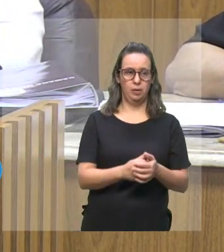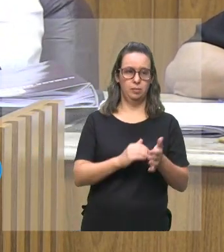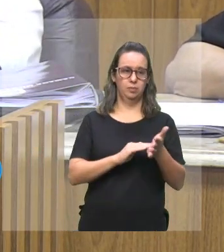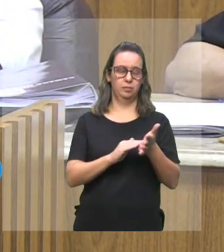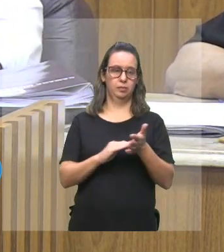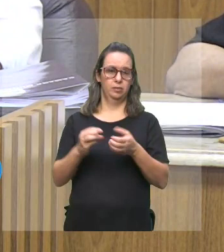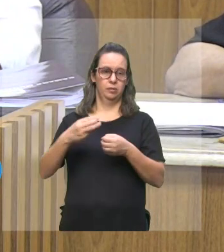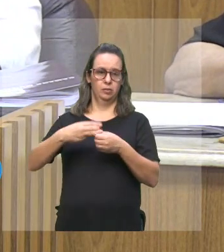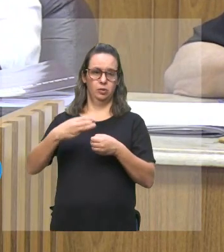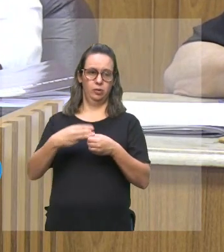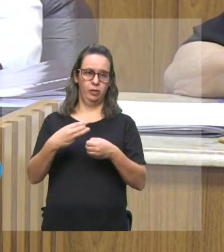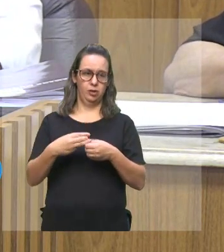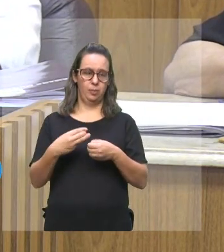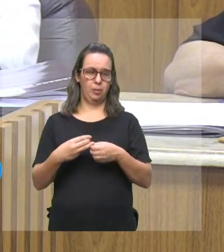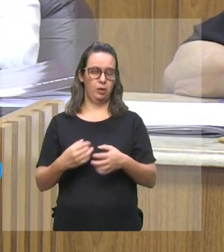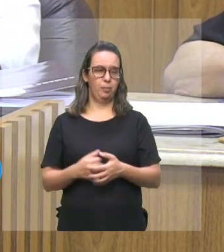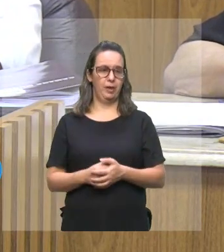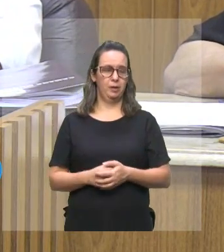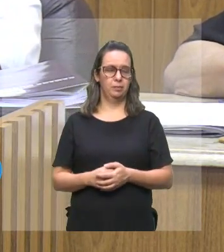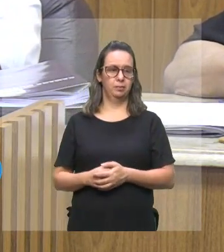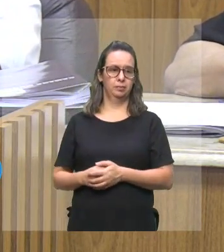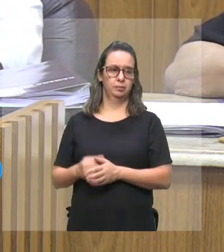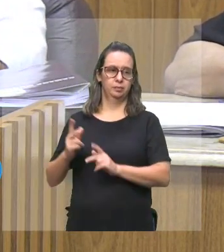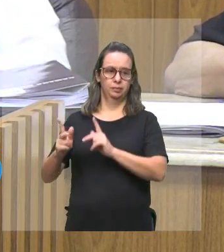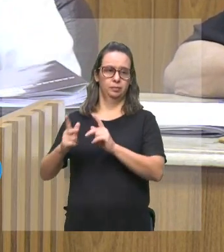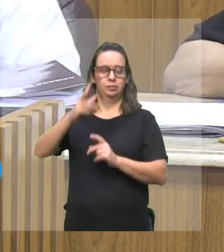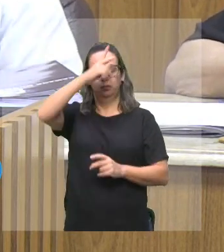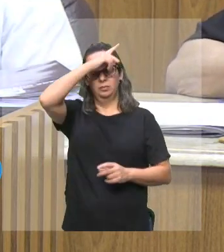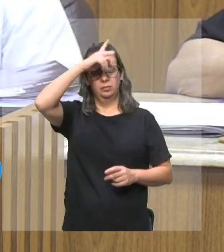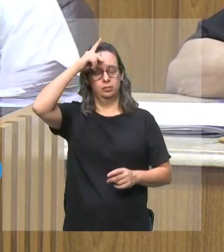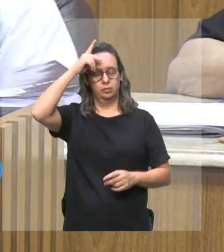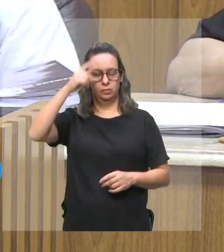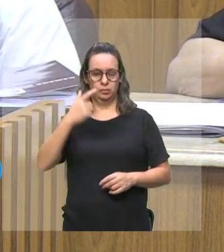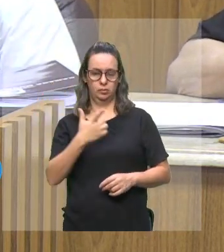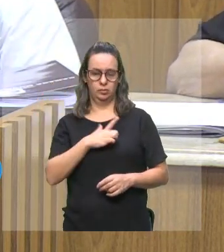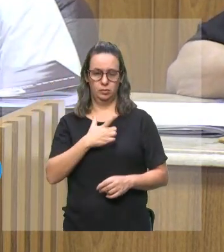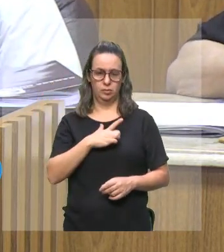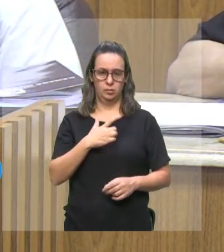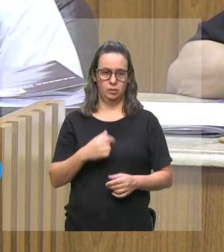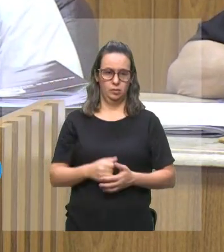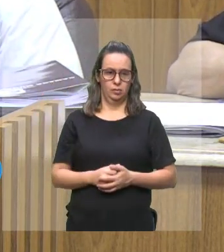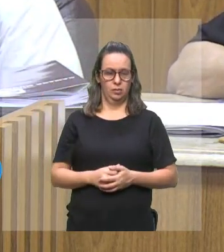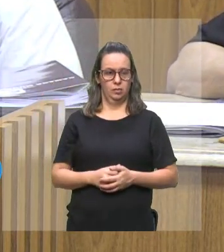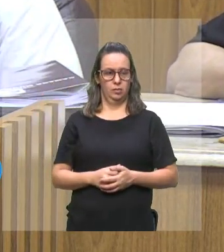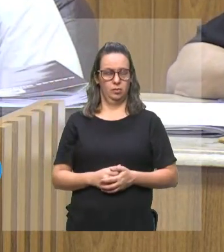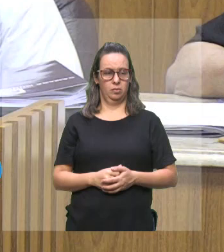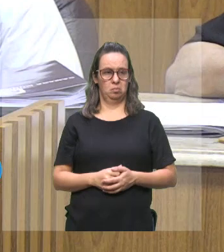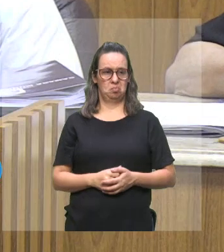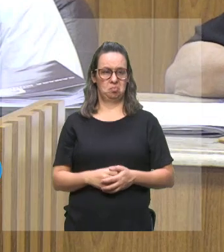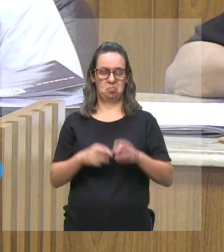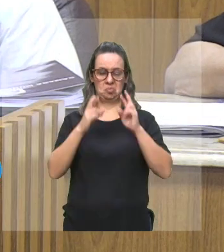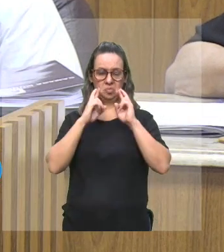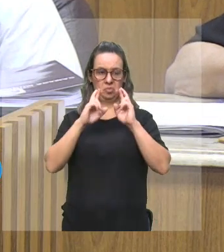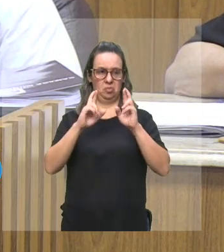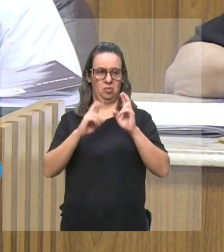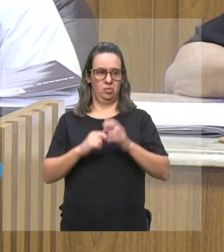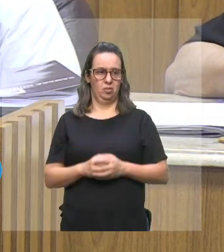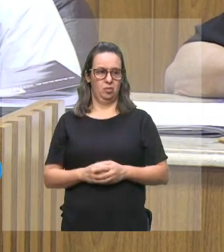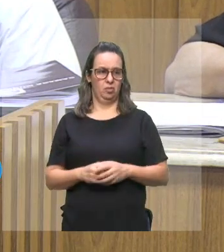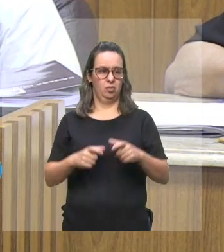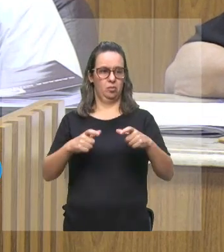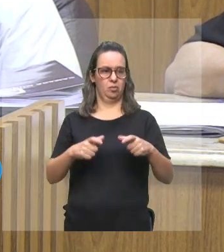de departamento da Prefeitura não tem tido a devida consideração e respeito com o cargo que o vereador